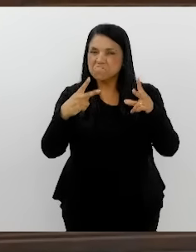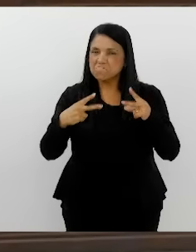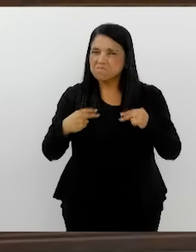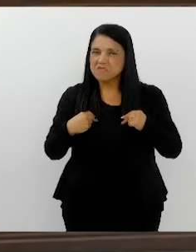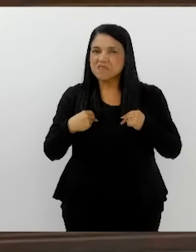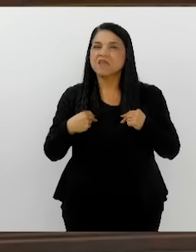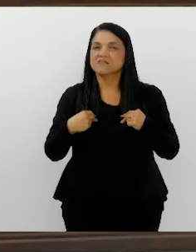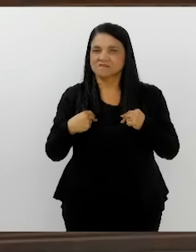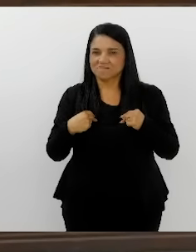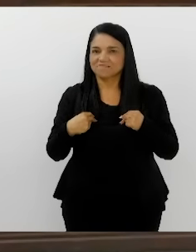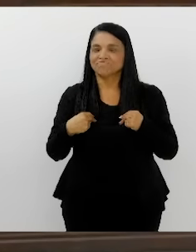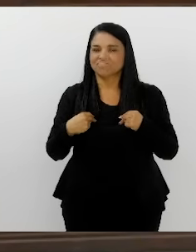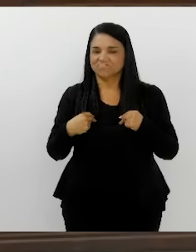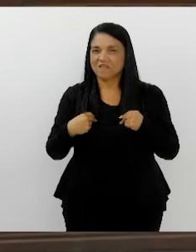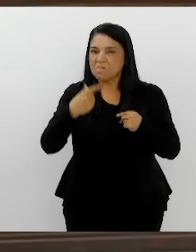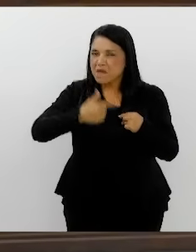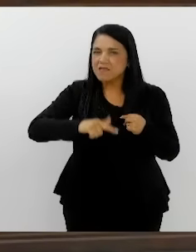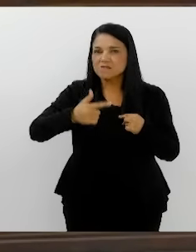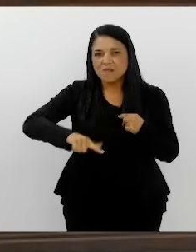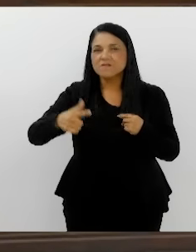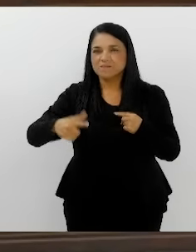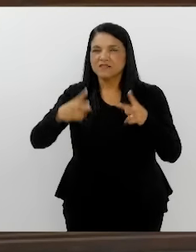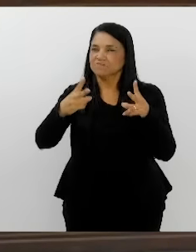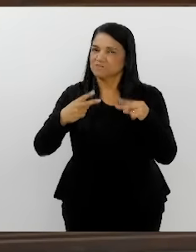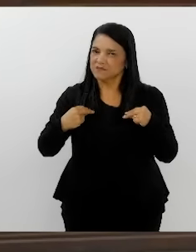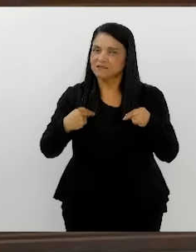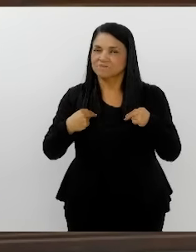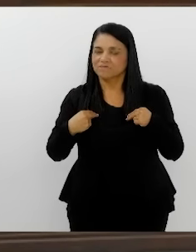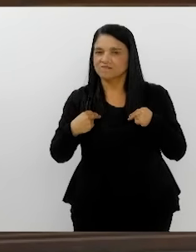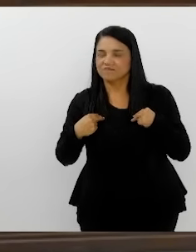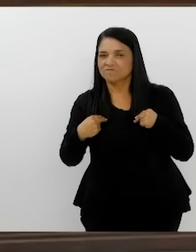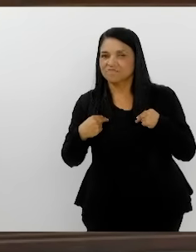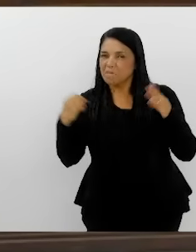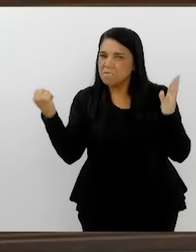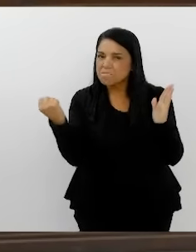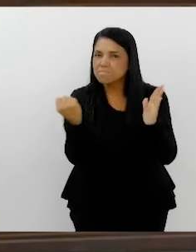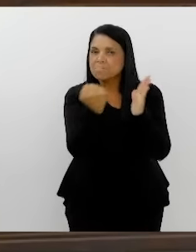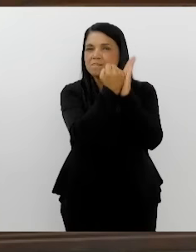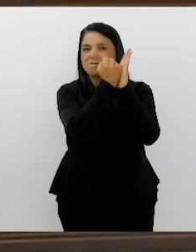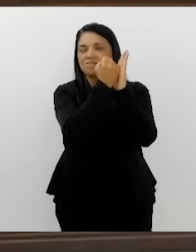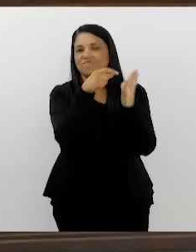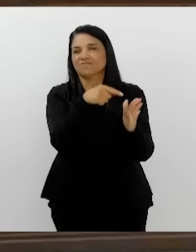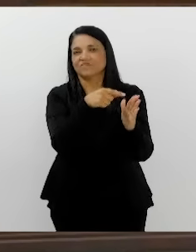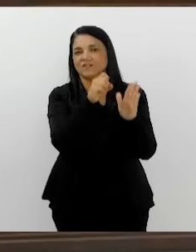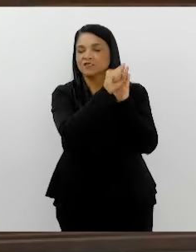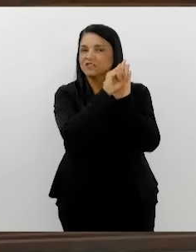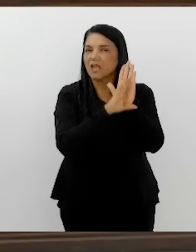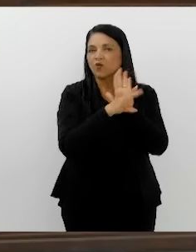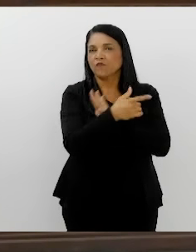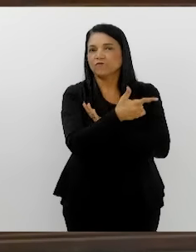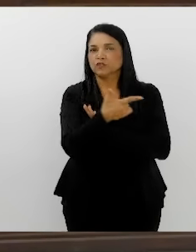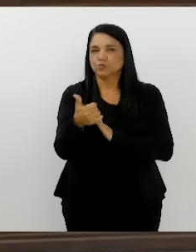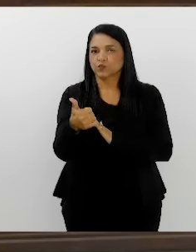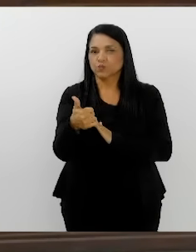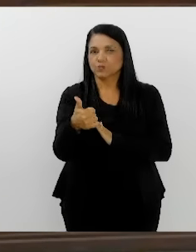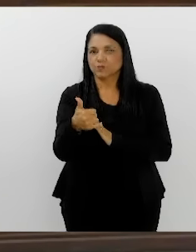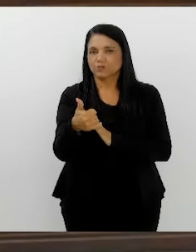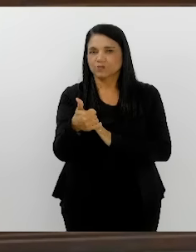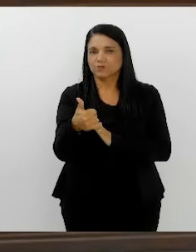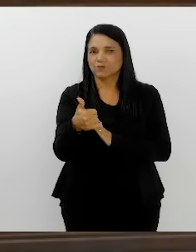essas condecorações e muito mais. Um mártir o mártir do século 21. Olhem